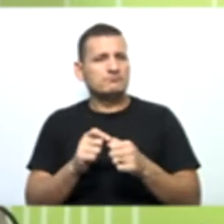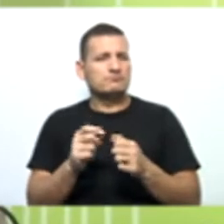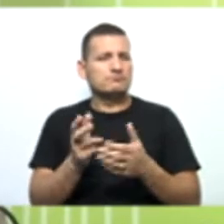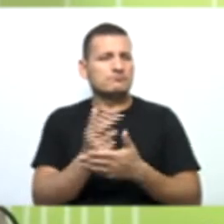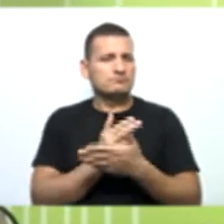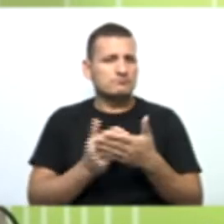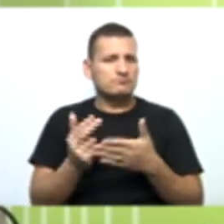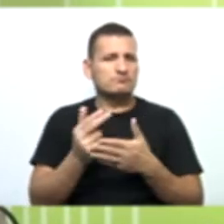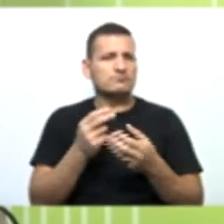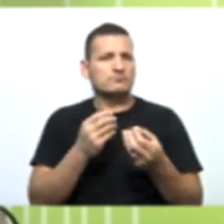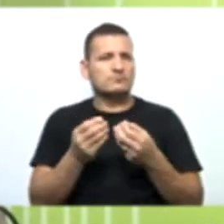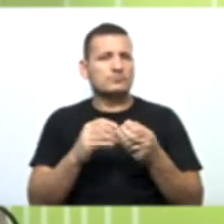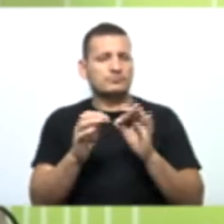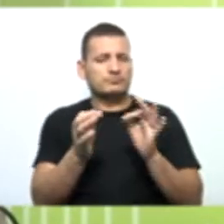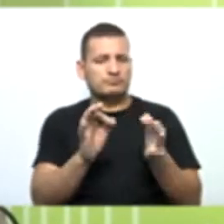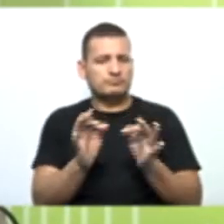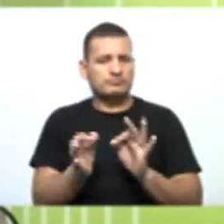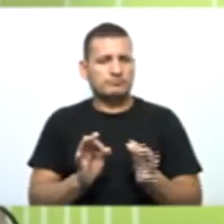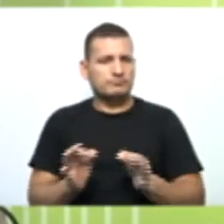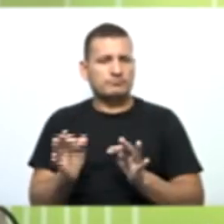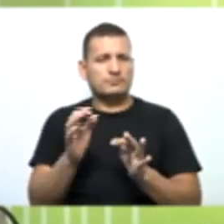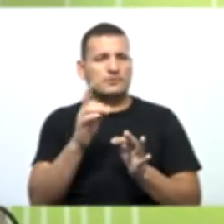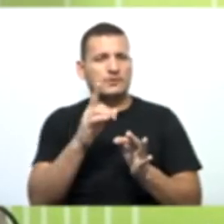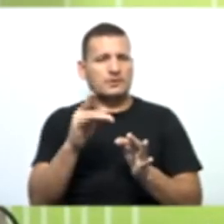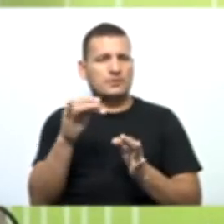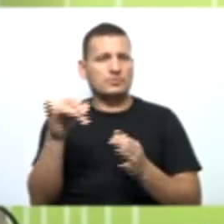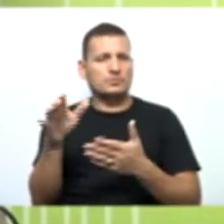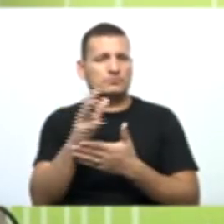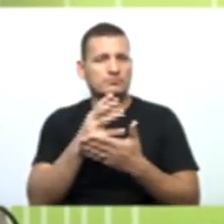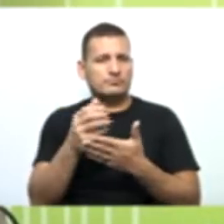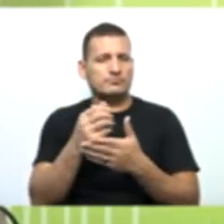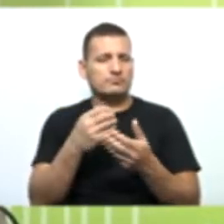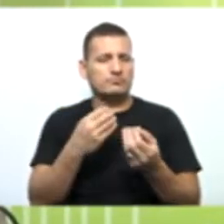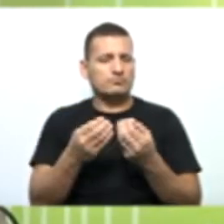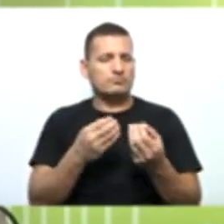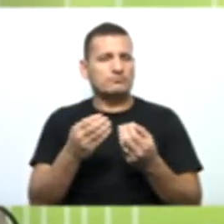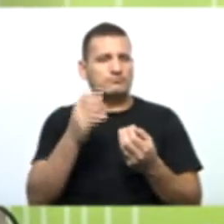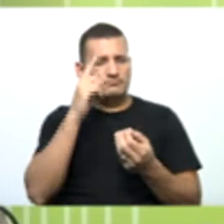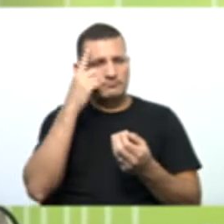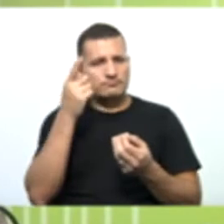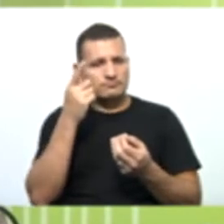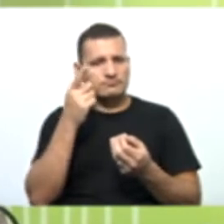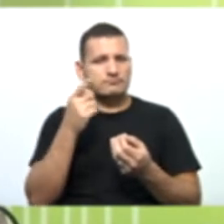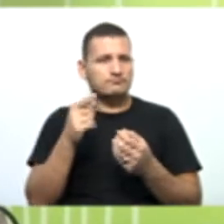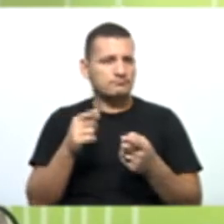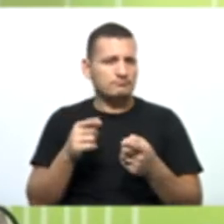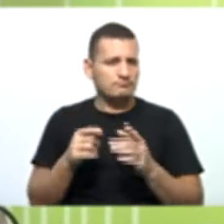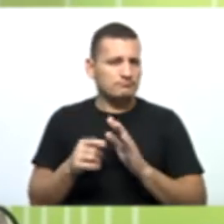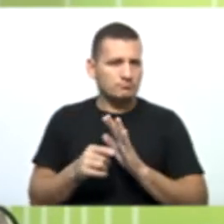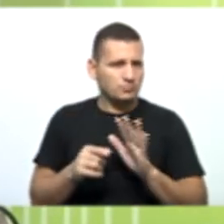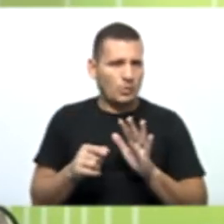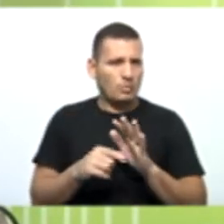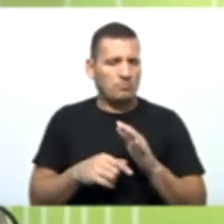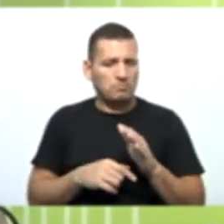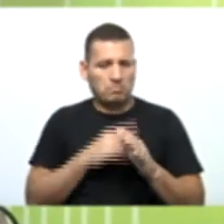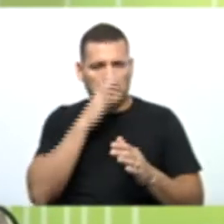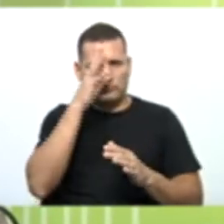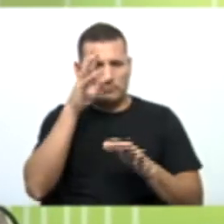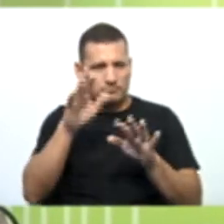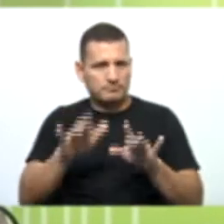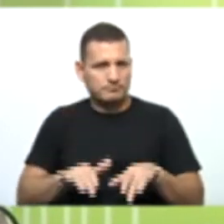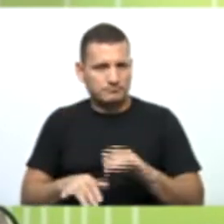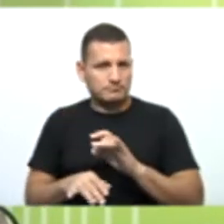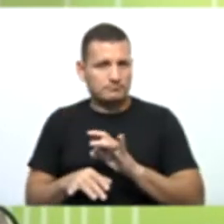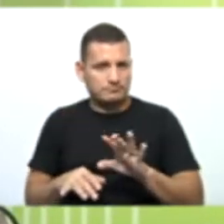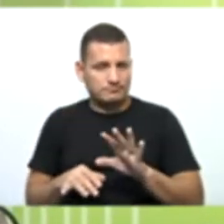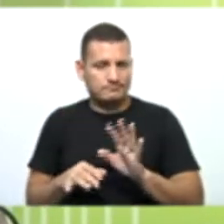diagramou, como você modelou, como que você chegou até essa ideia? Chegou, você construiu isso? Então,